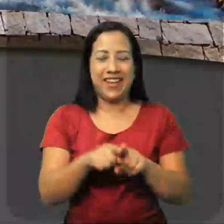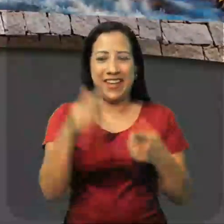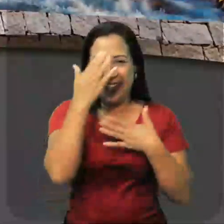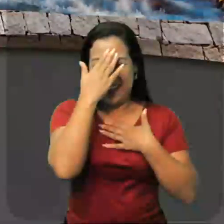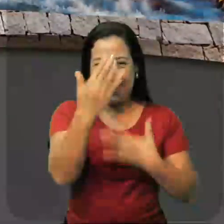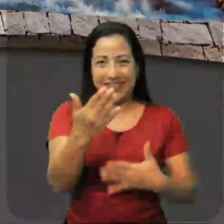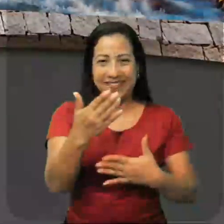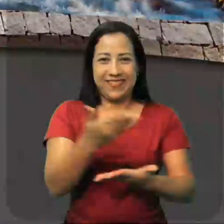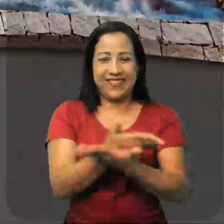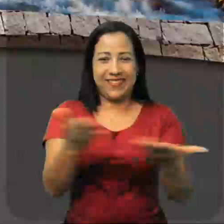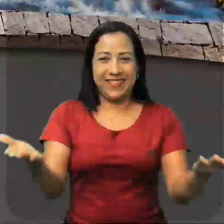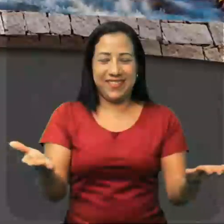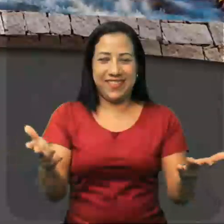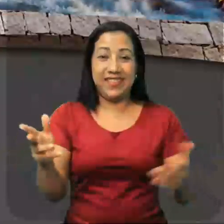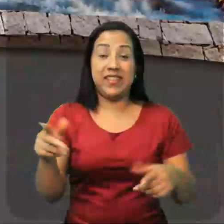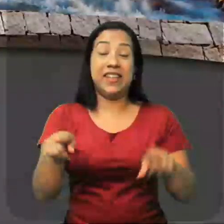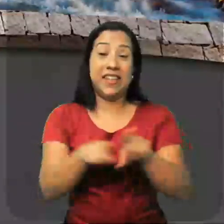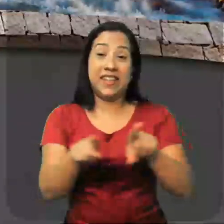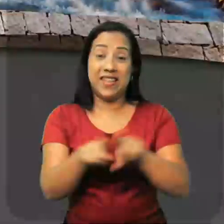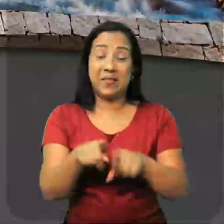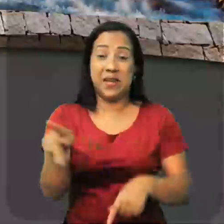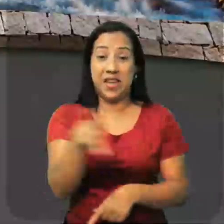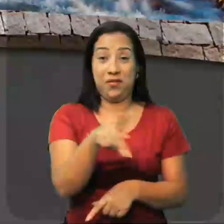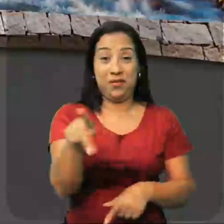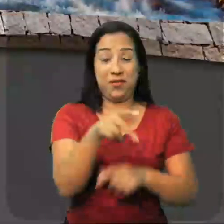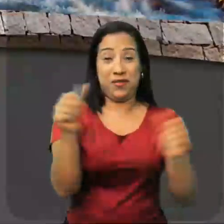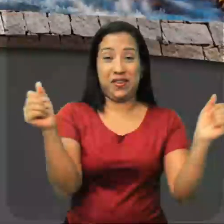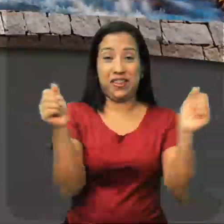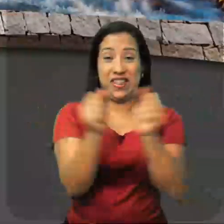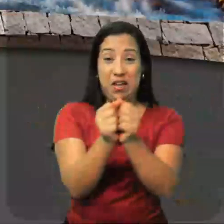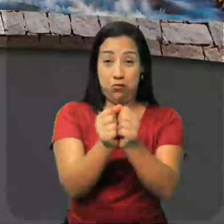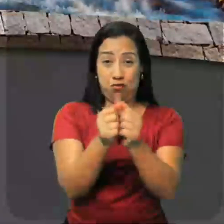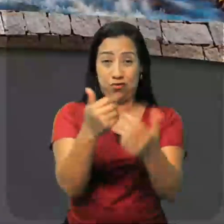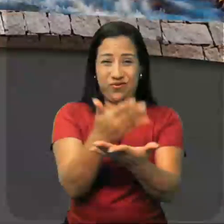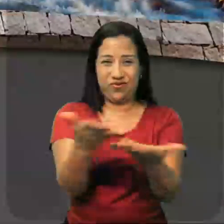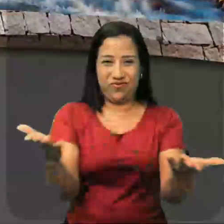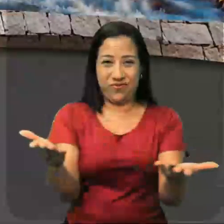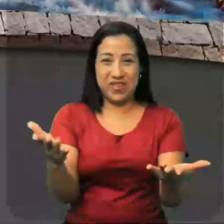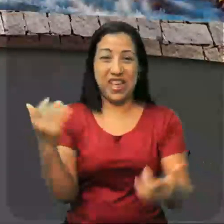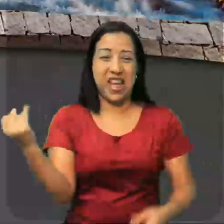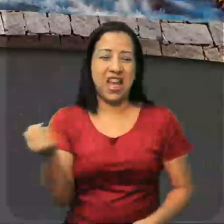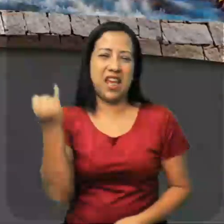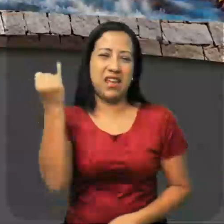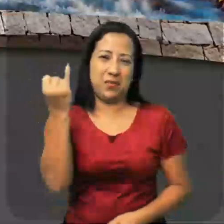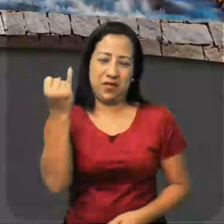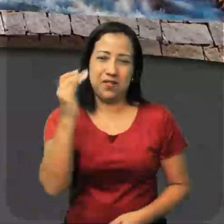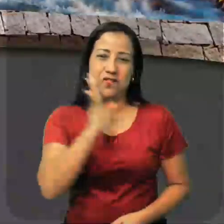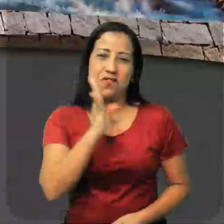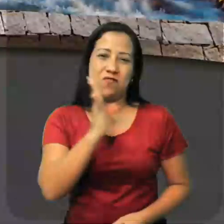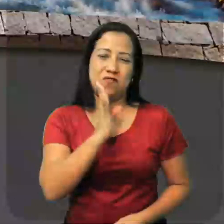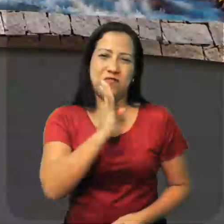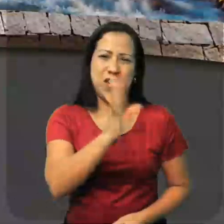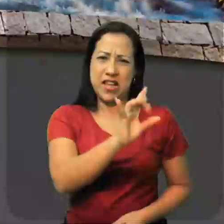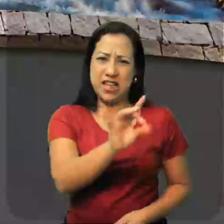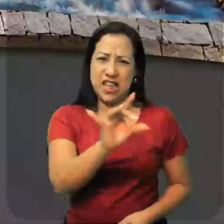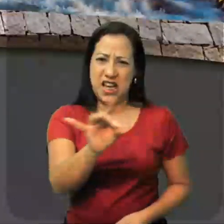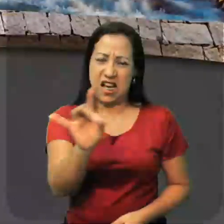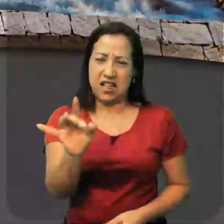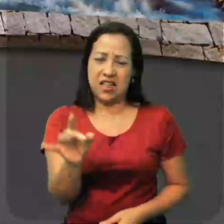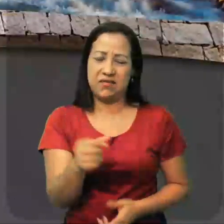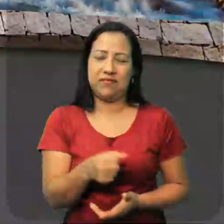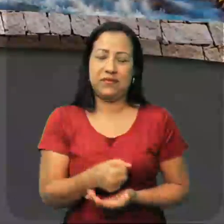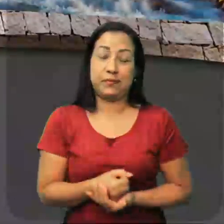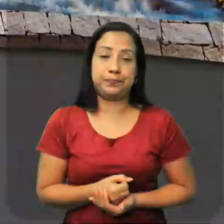aí ao lado de vocês, que esses são muito importantes, porque conhecem a realidade de cada um. Portanto,